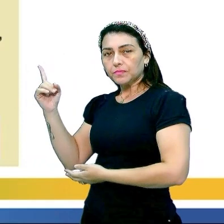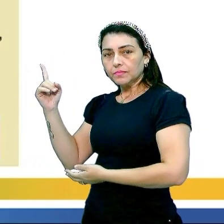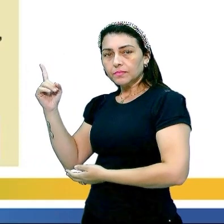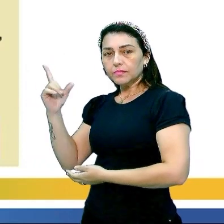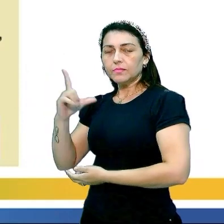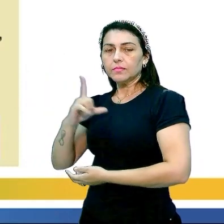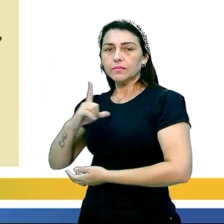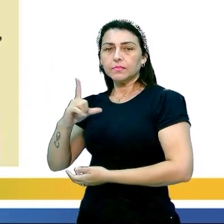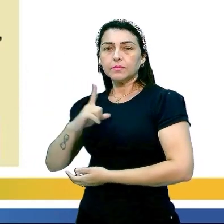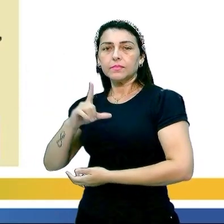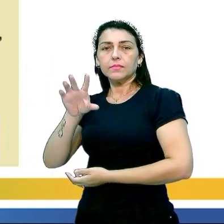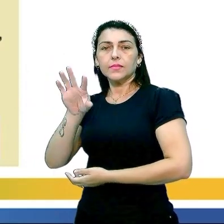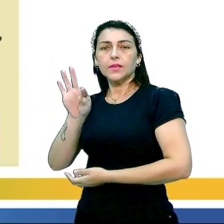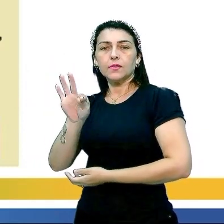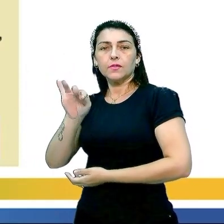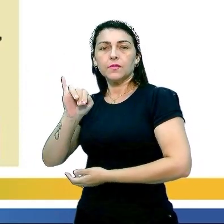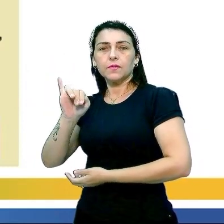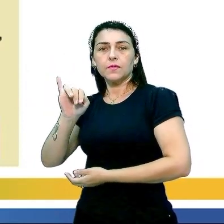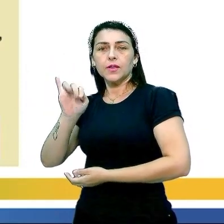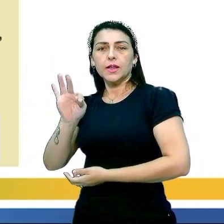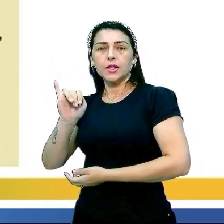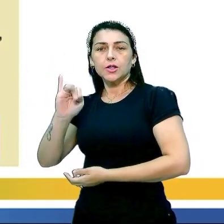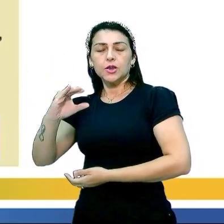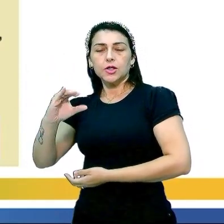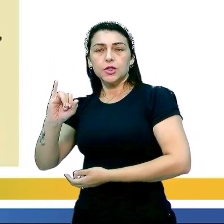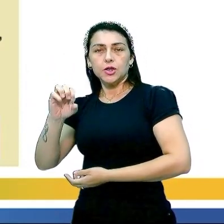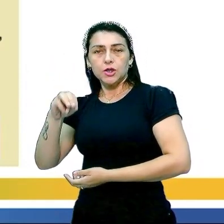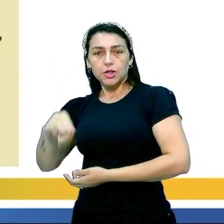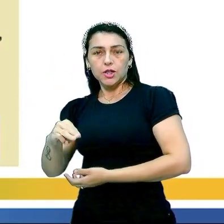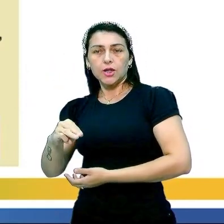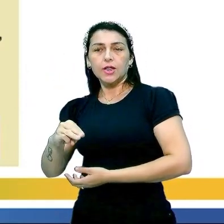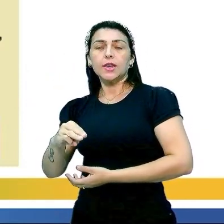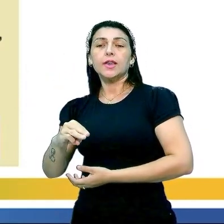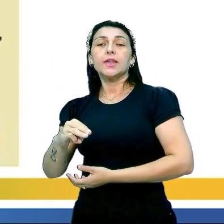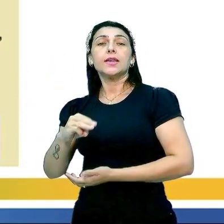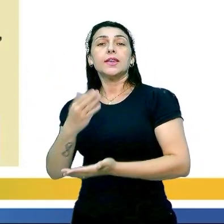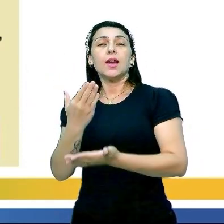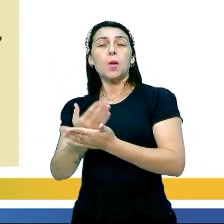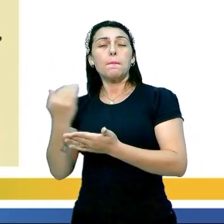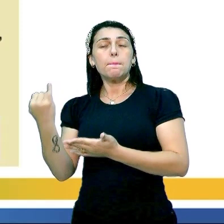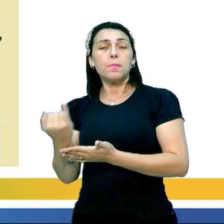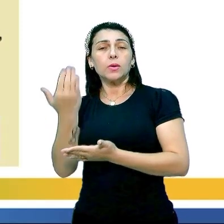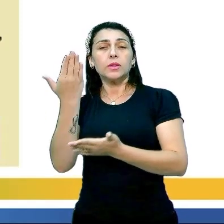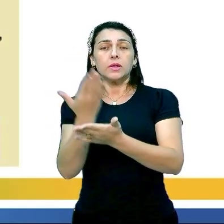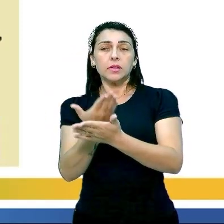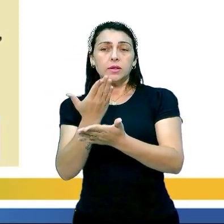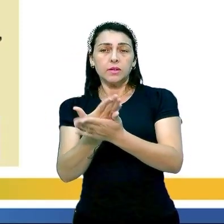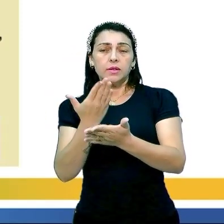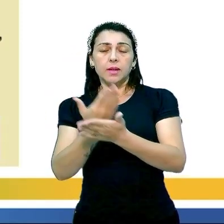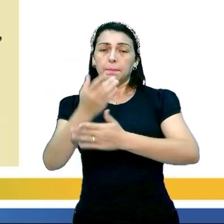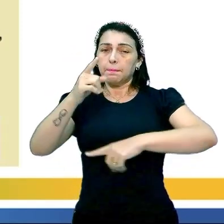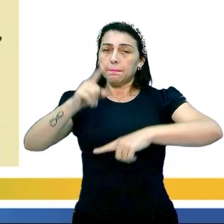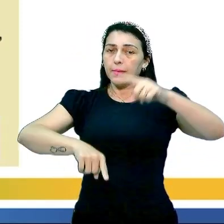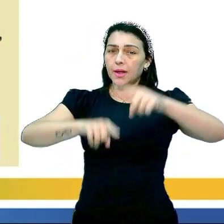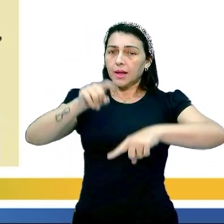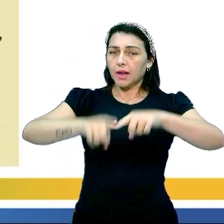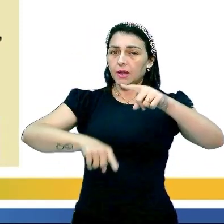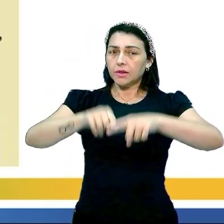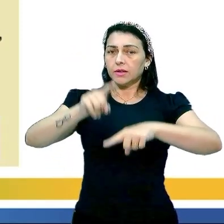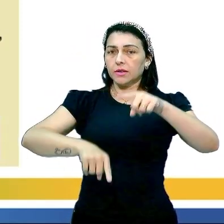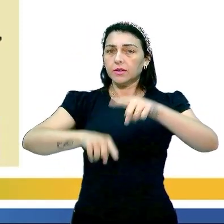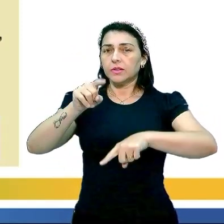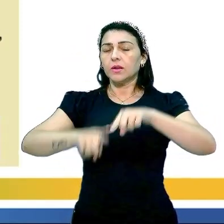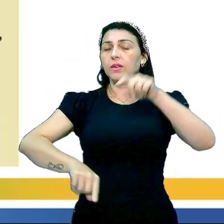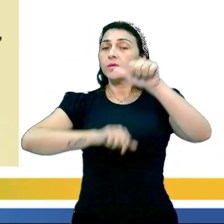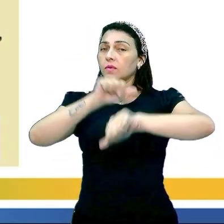temos aí o fetiche da mercadoria, que é o coração da aula de hoje, o fetichismo da mercadoria. Os homens